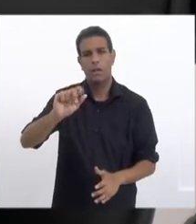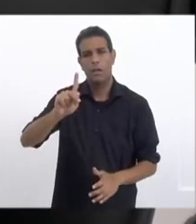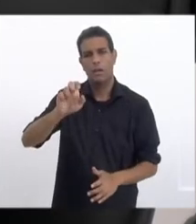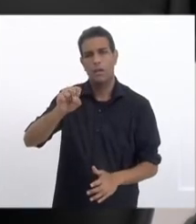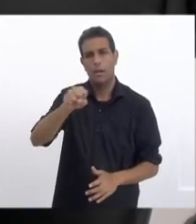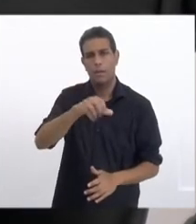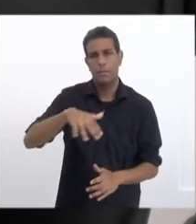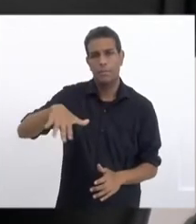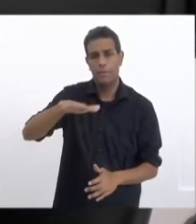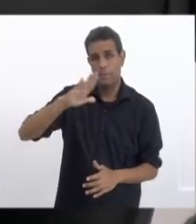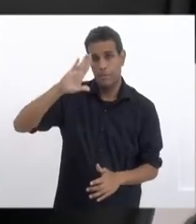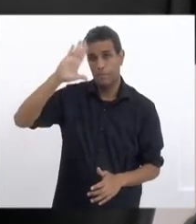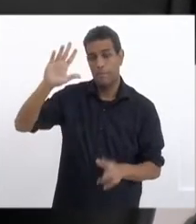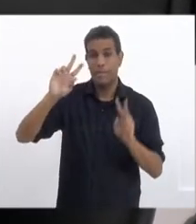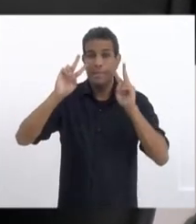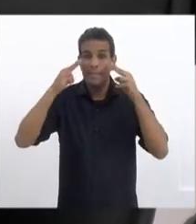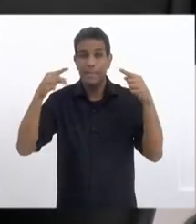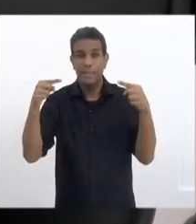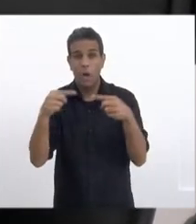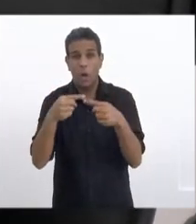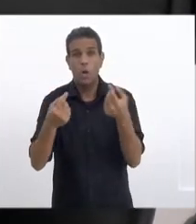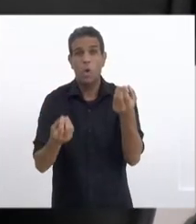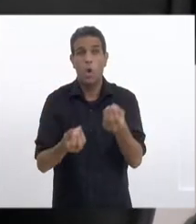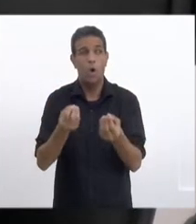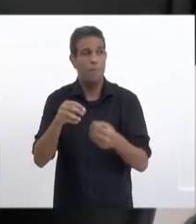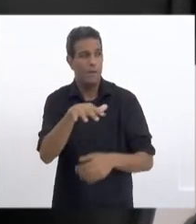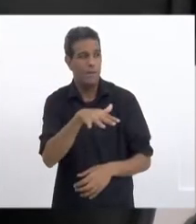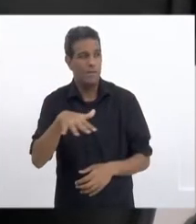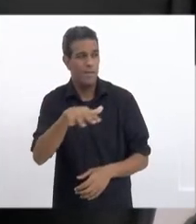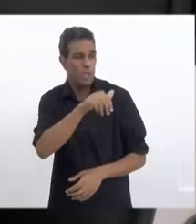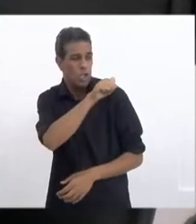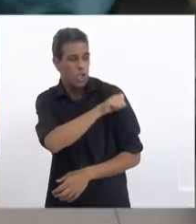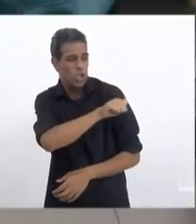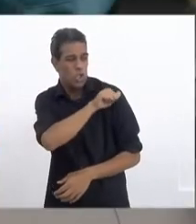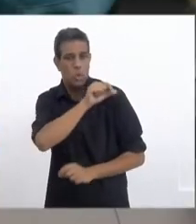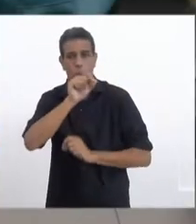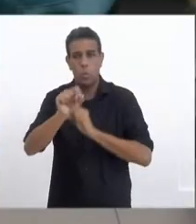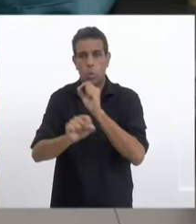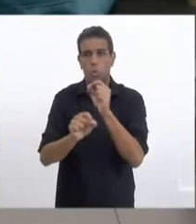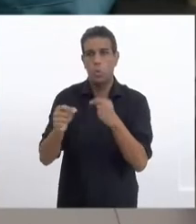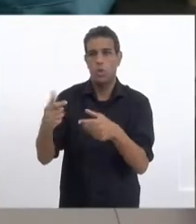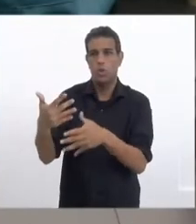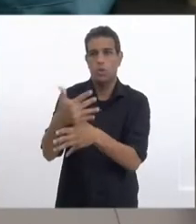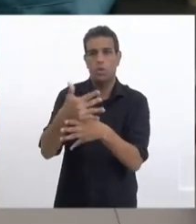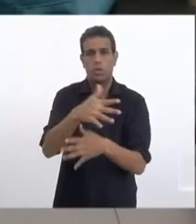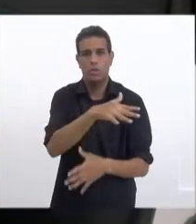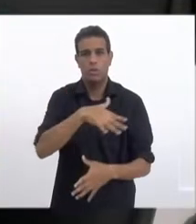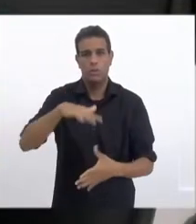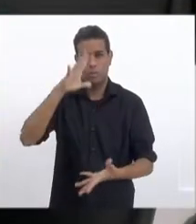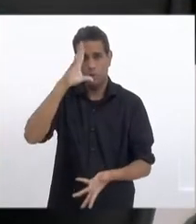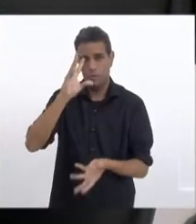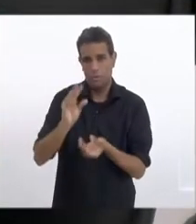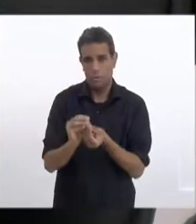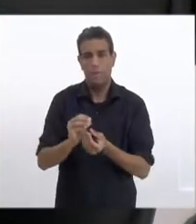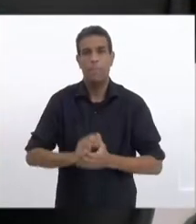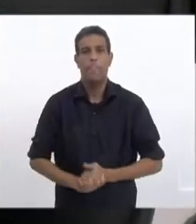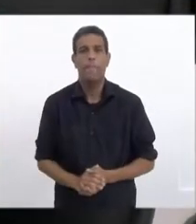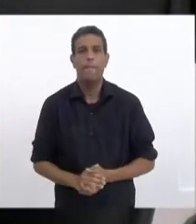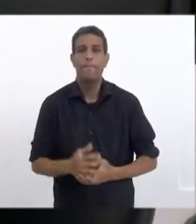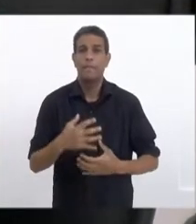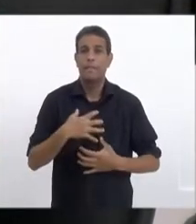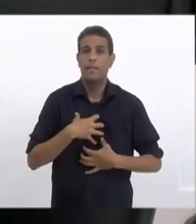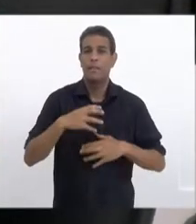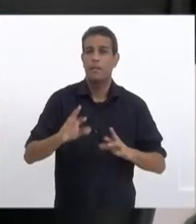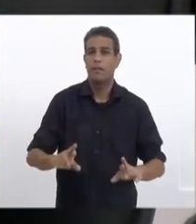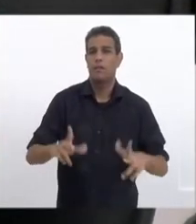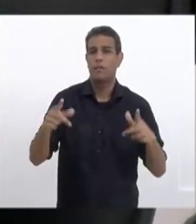prioridade, mostrando a necessidade que o Estado ele tem em algumas cidades. Eu sei que a dificuldade é